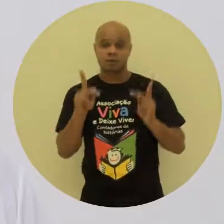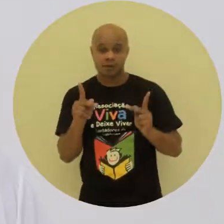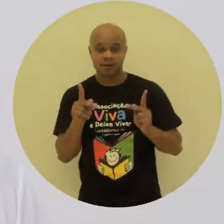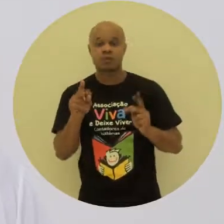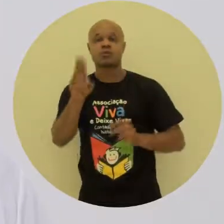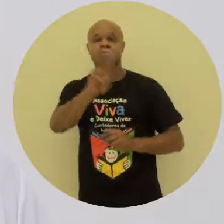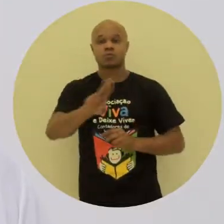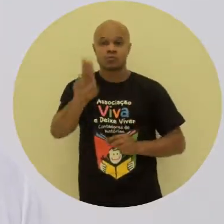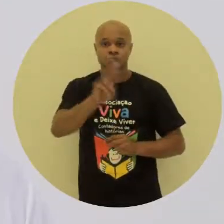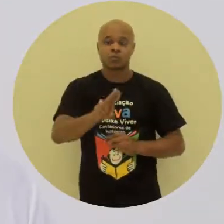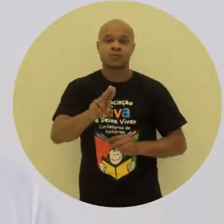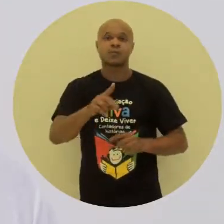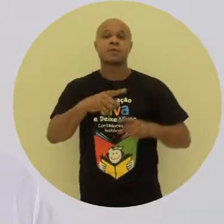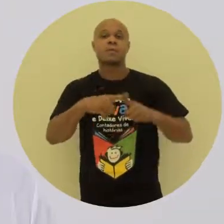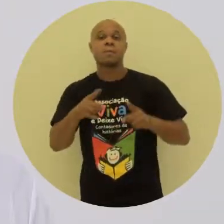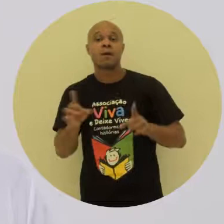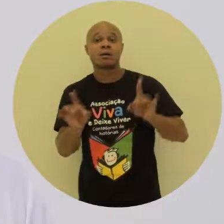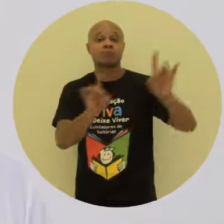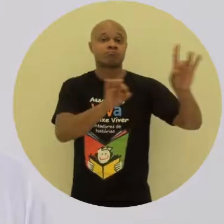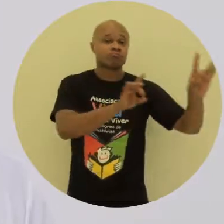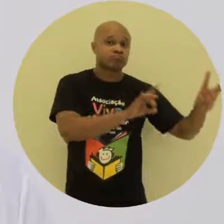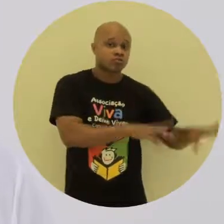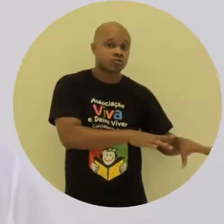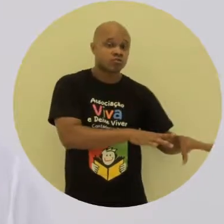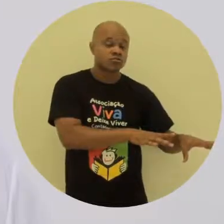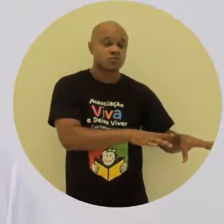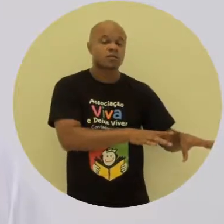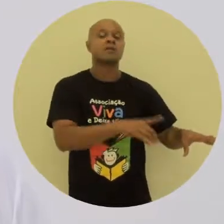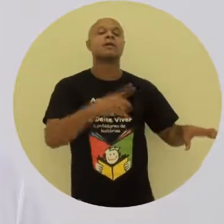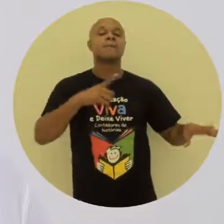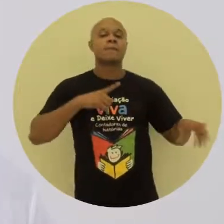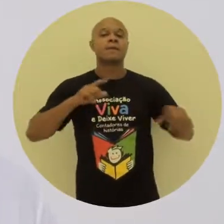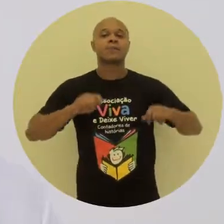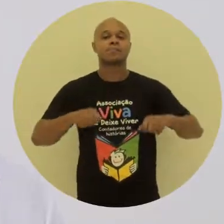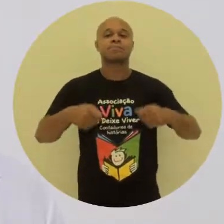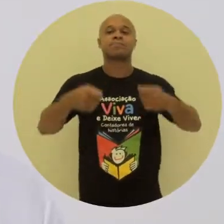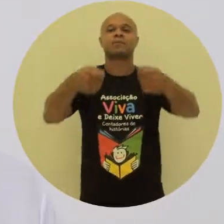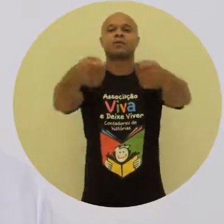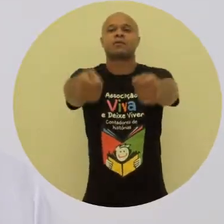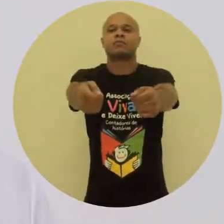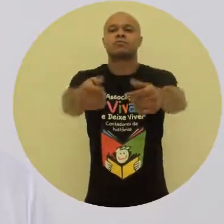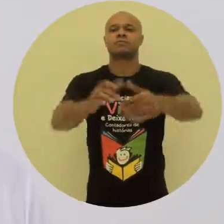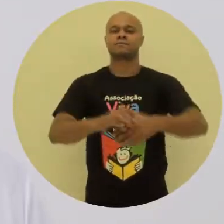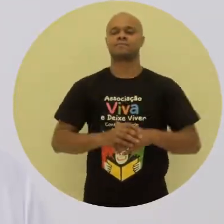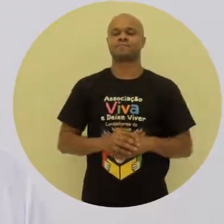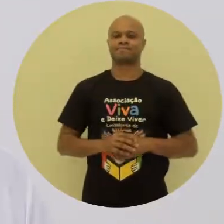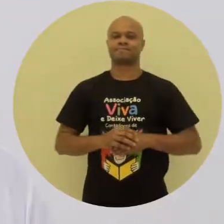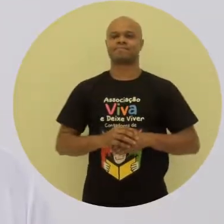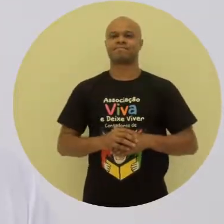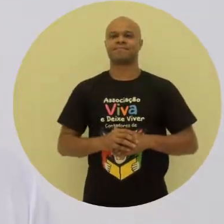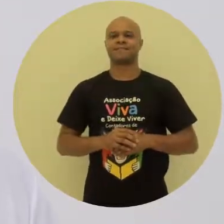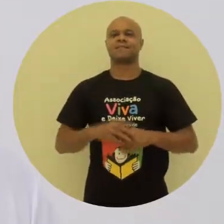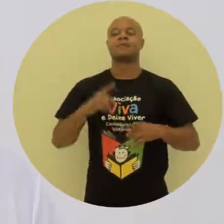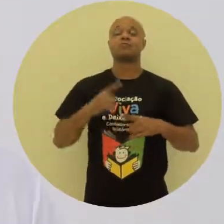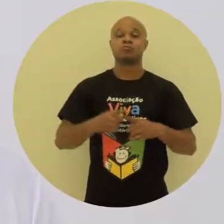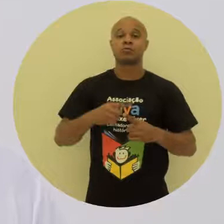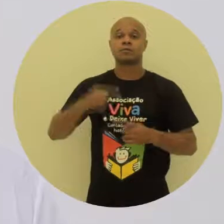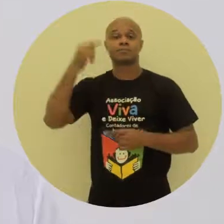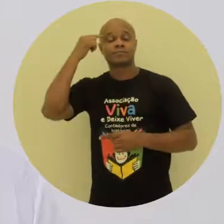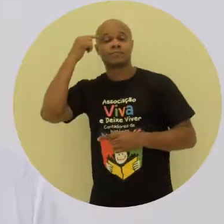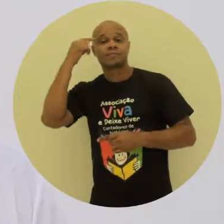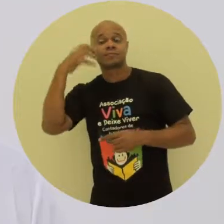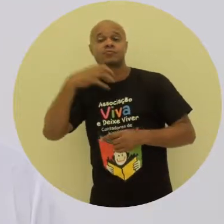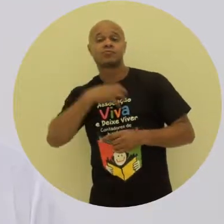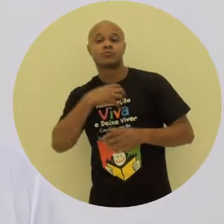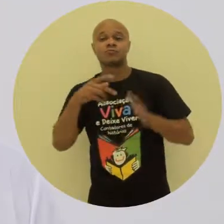Saiu da associação, desistiu, pediu uma licença, o avental tem que ser devolvido. O avental foi